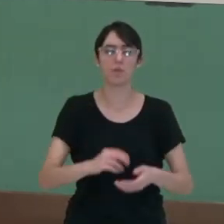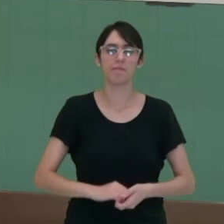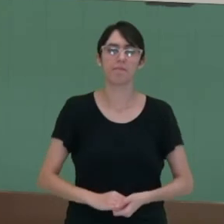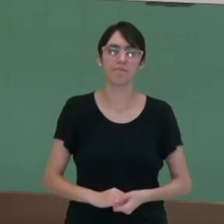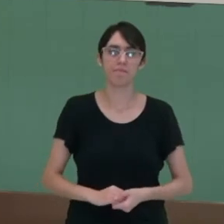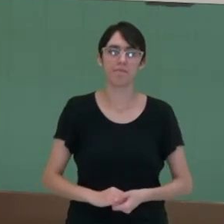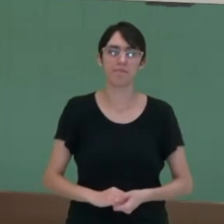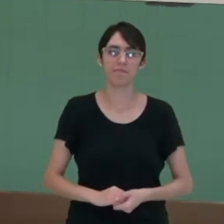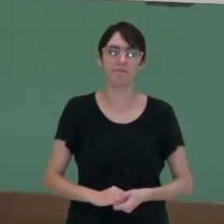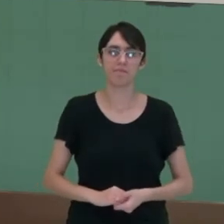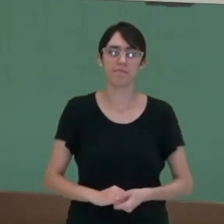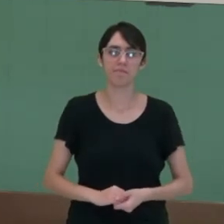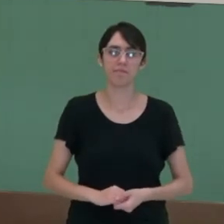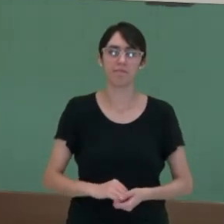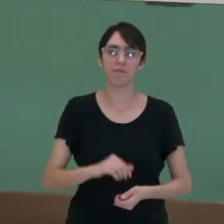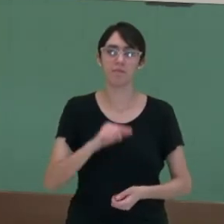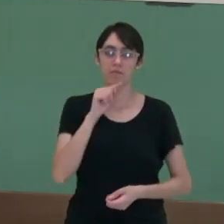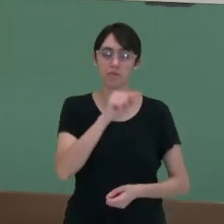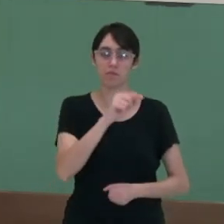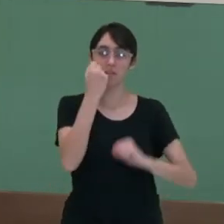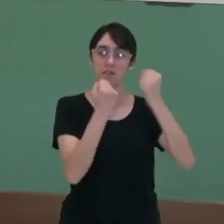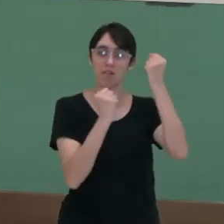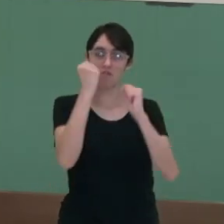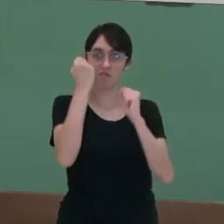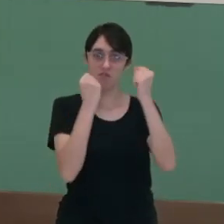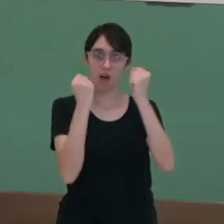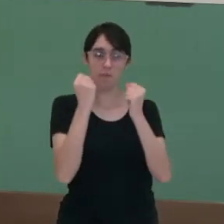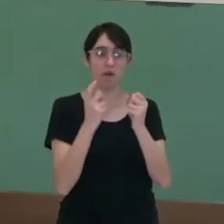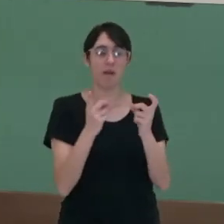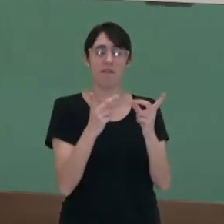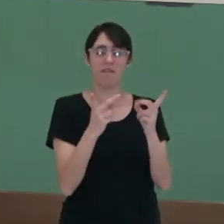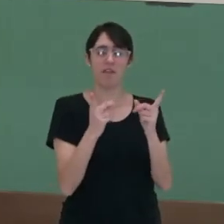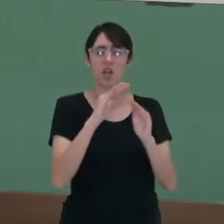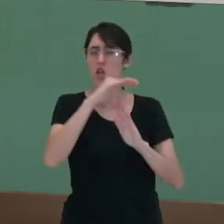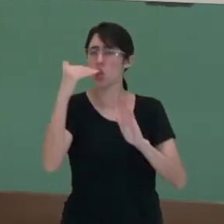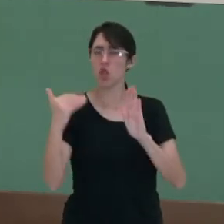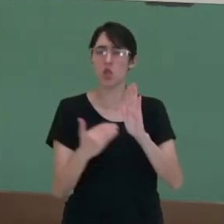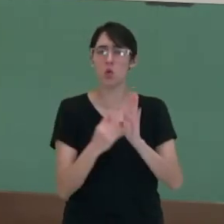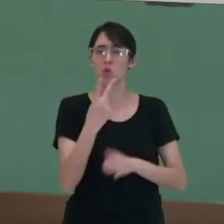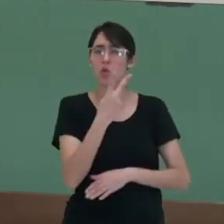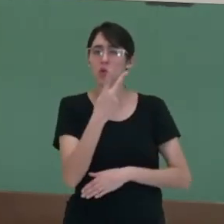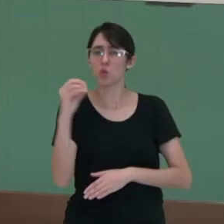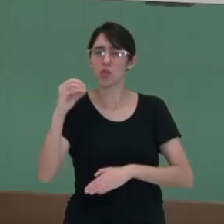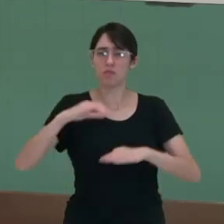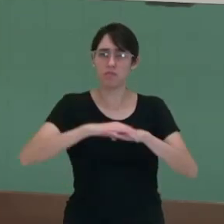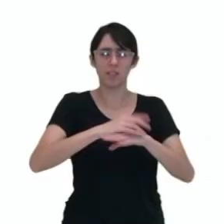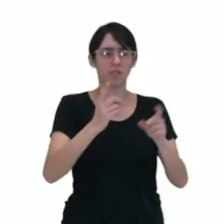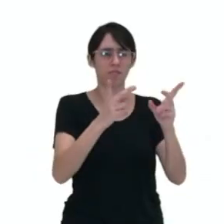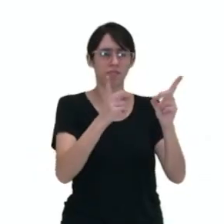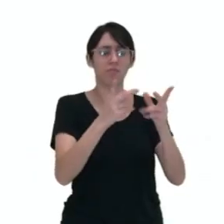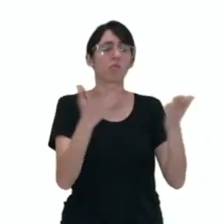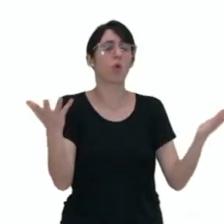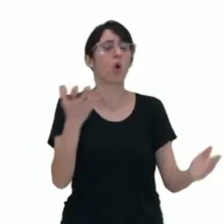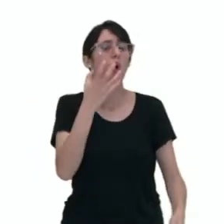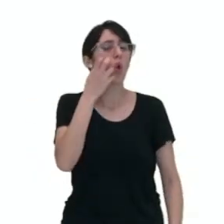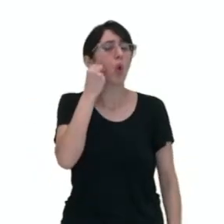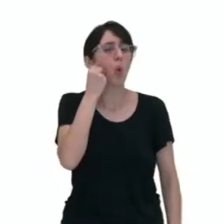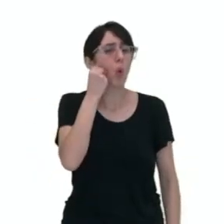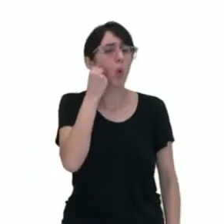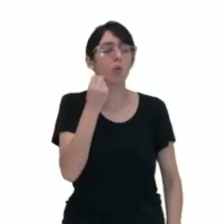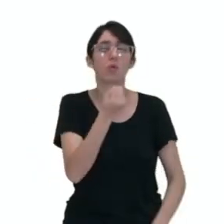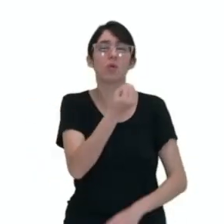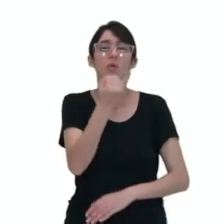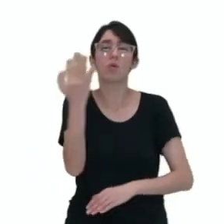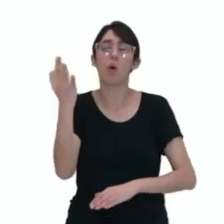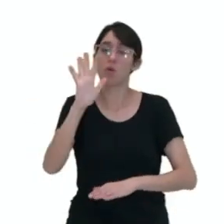será o lucro da fábrica na venda de todas as 200 peças produzidas? Quantos tênis? São